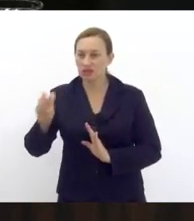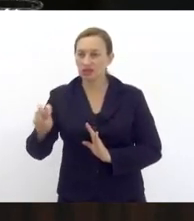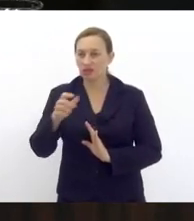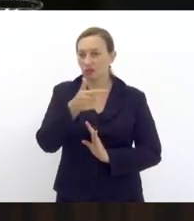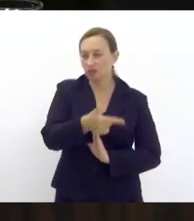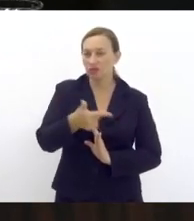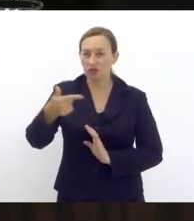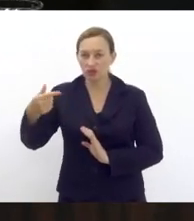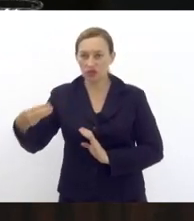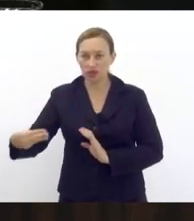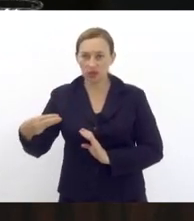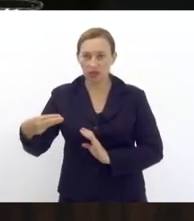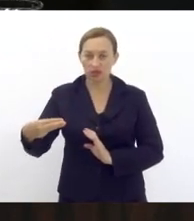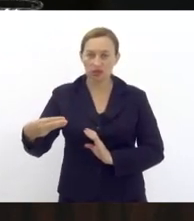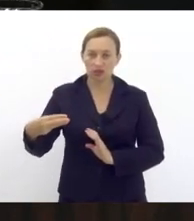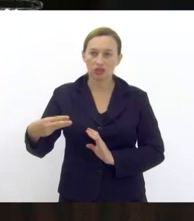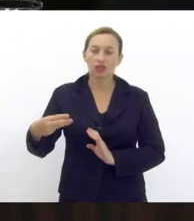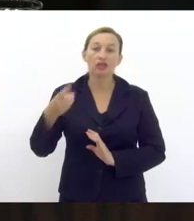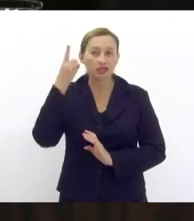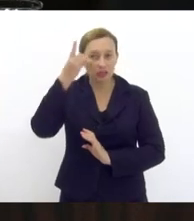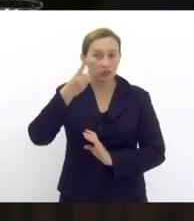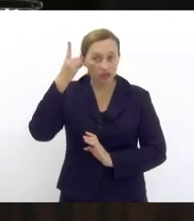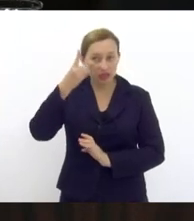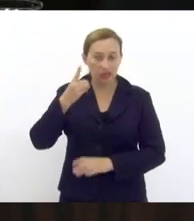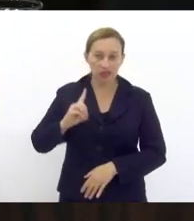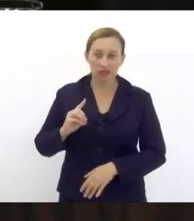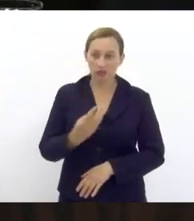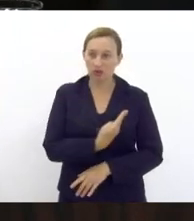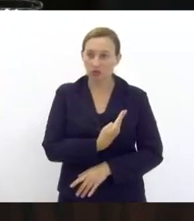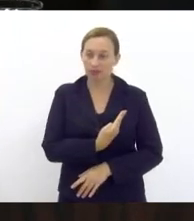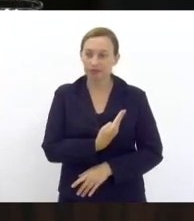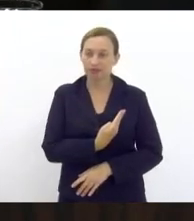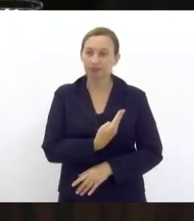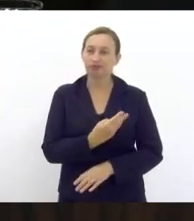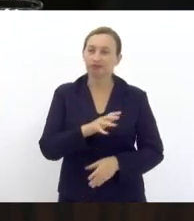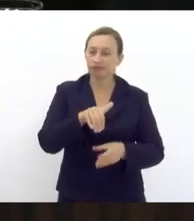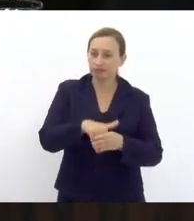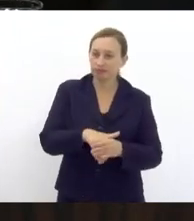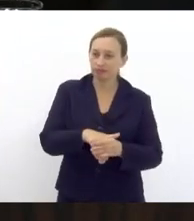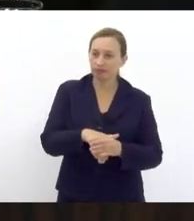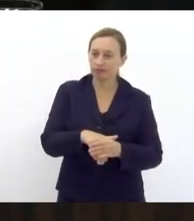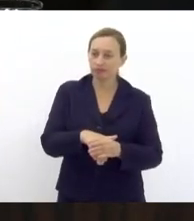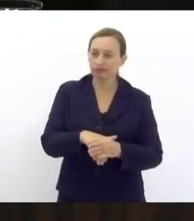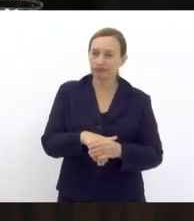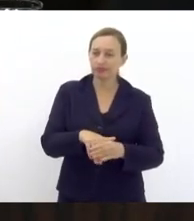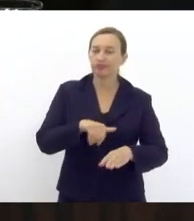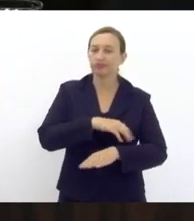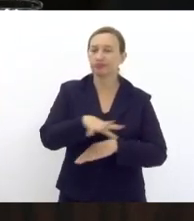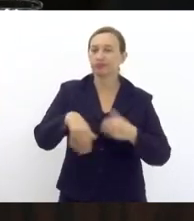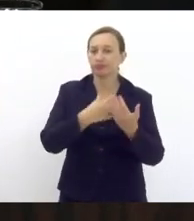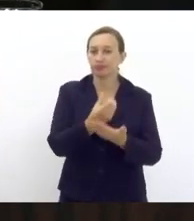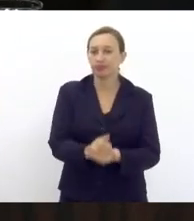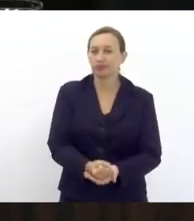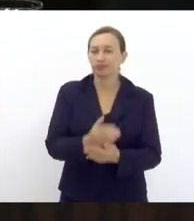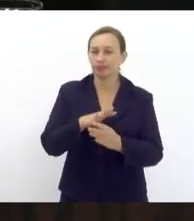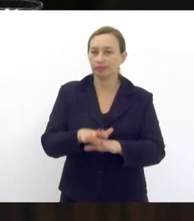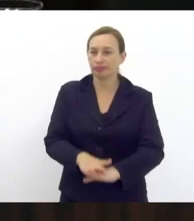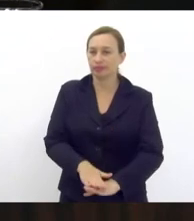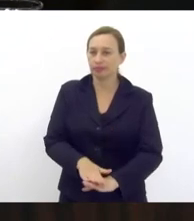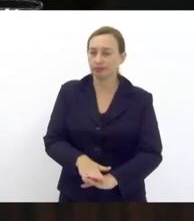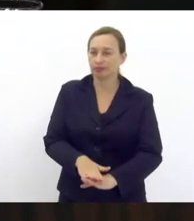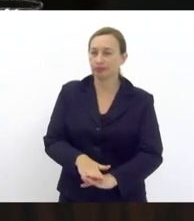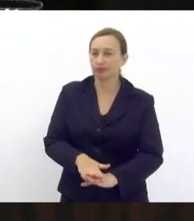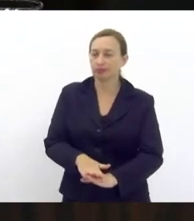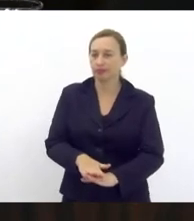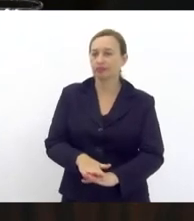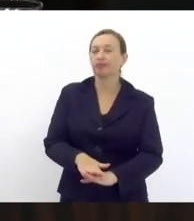255/2023 da nossa nobre deputada Dani Balbi. Em votação. Senhores que aprovam.